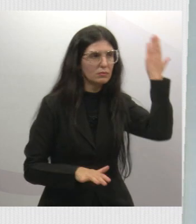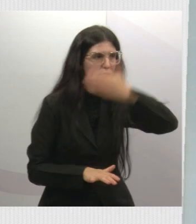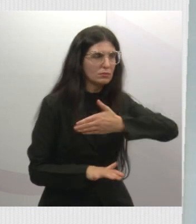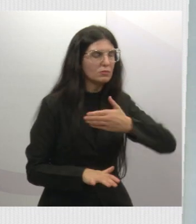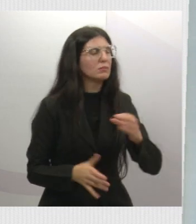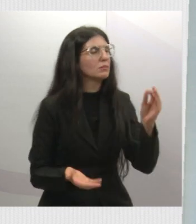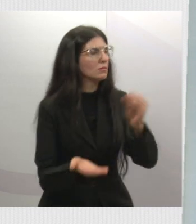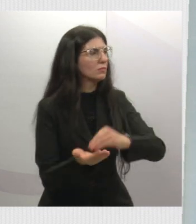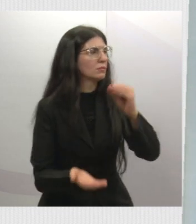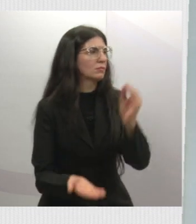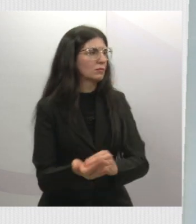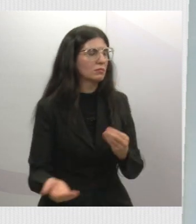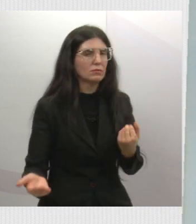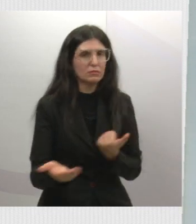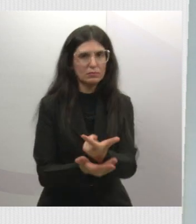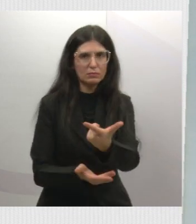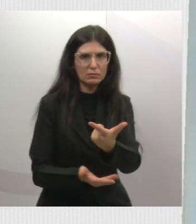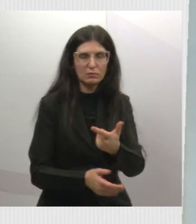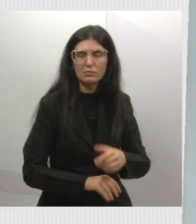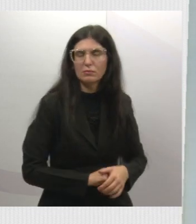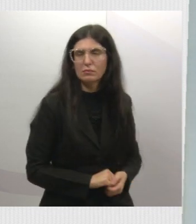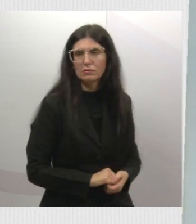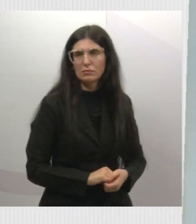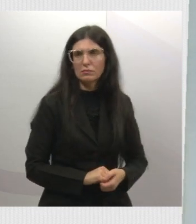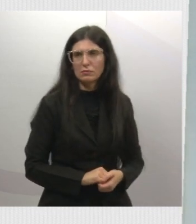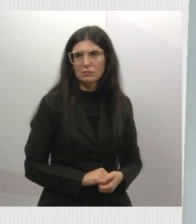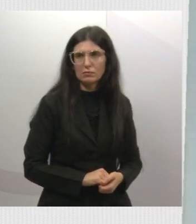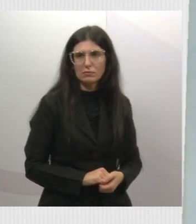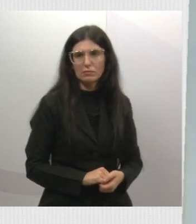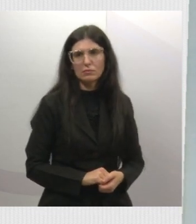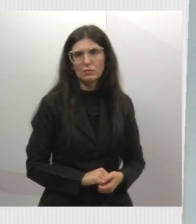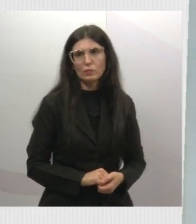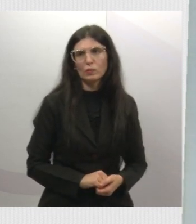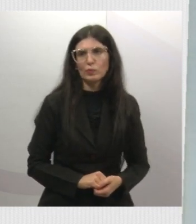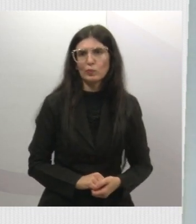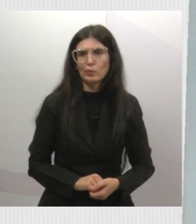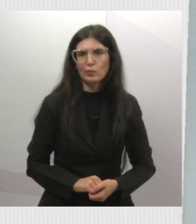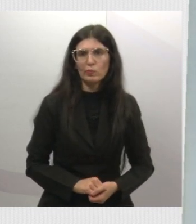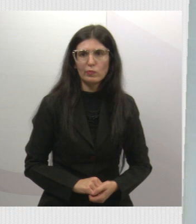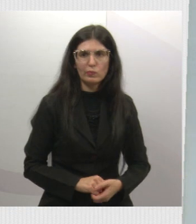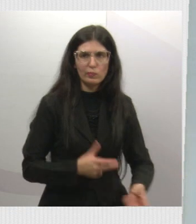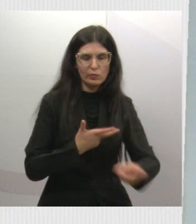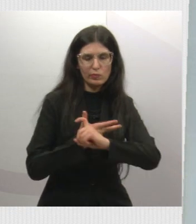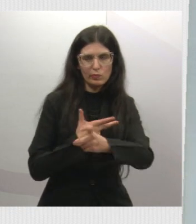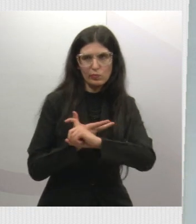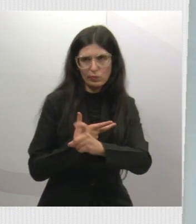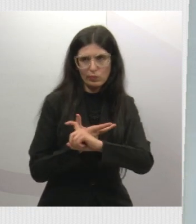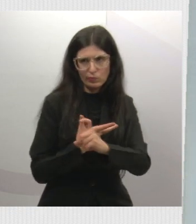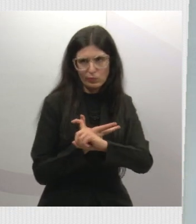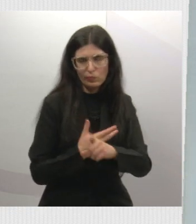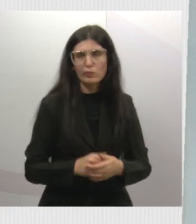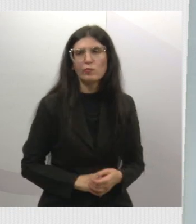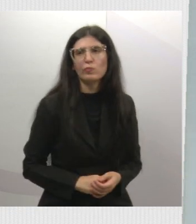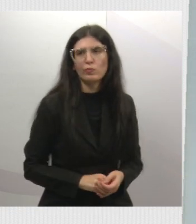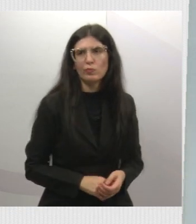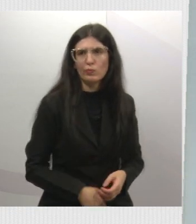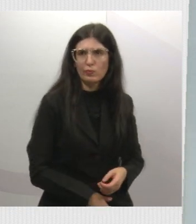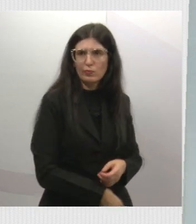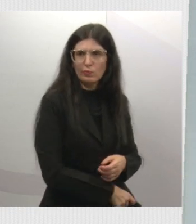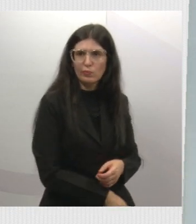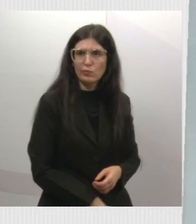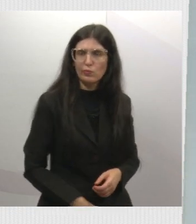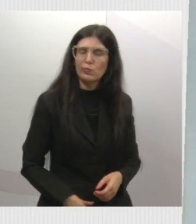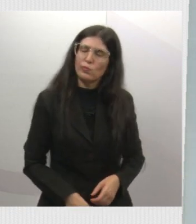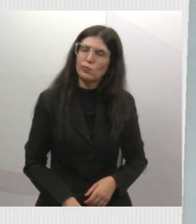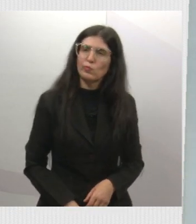pagar por órgão. Poder Executivo. Quando a gente fala Poder